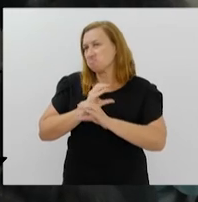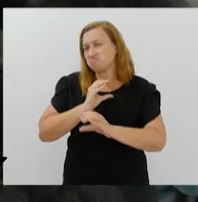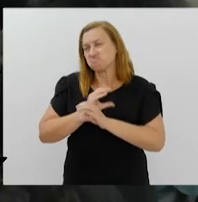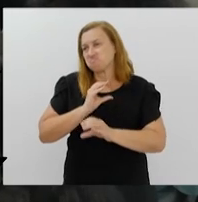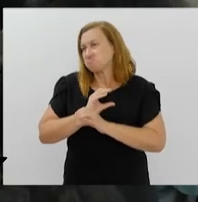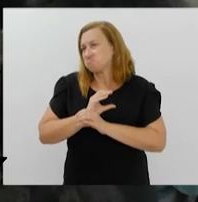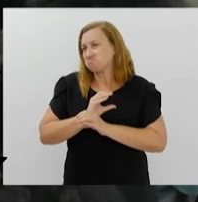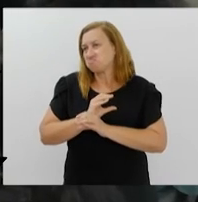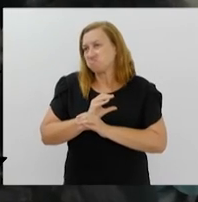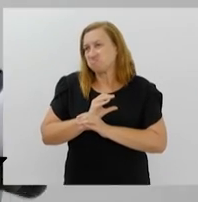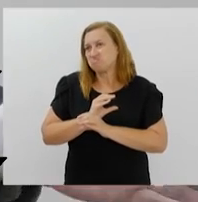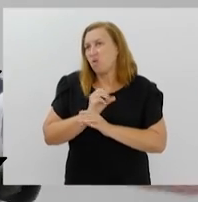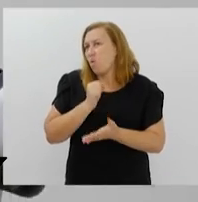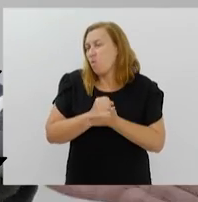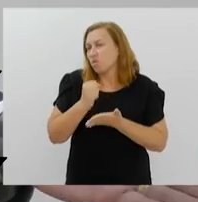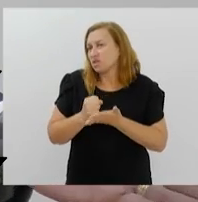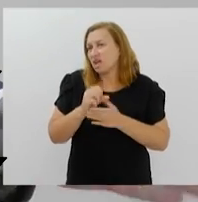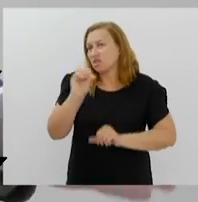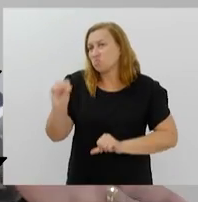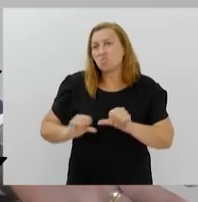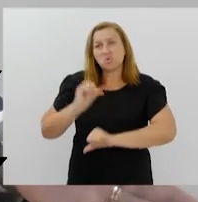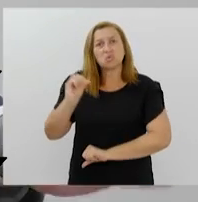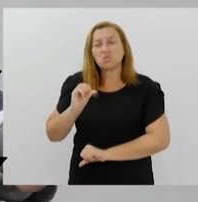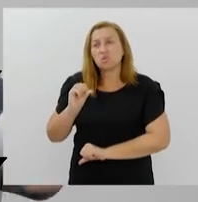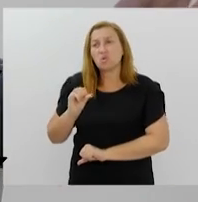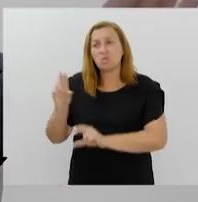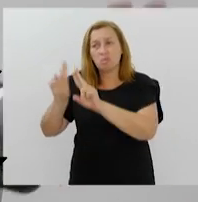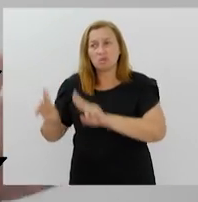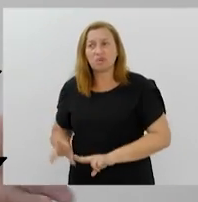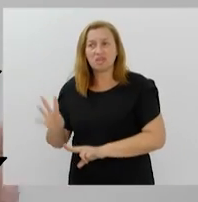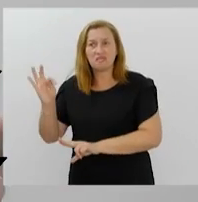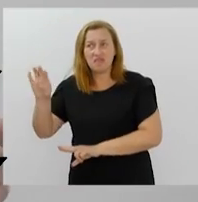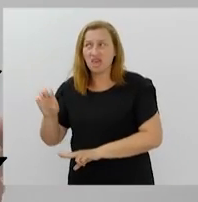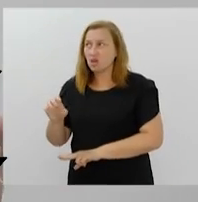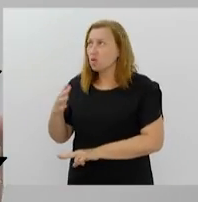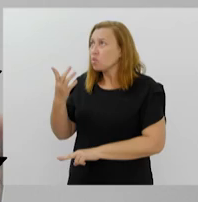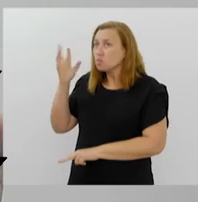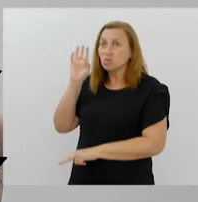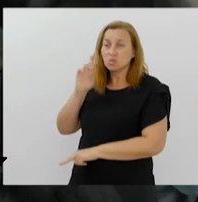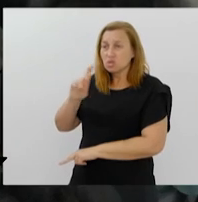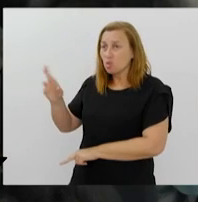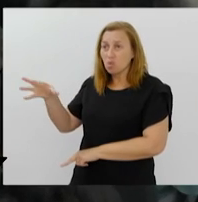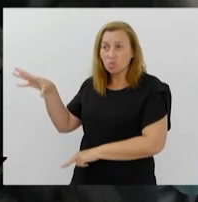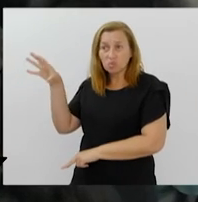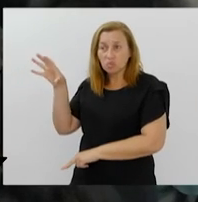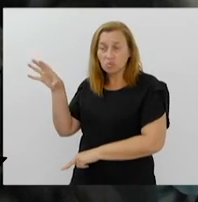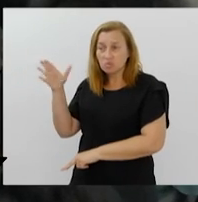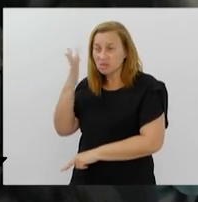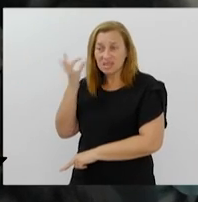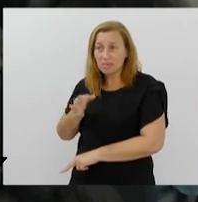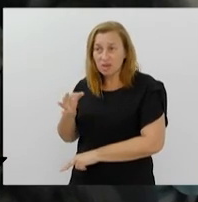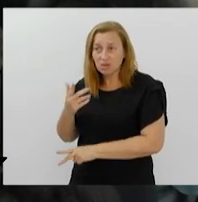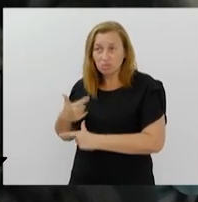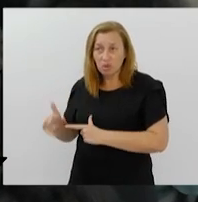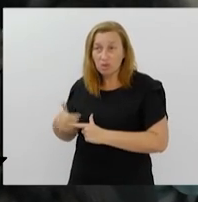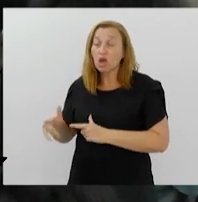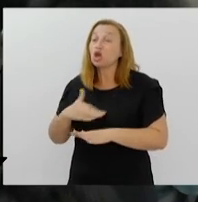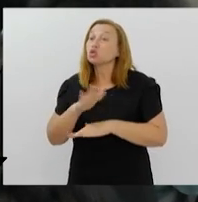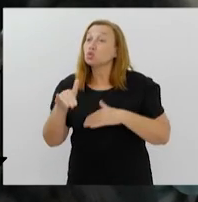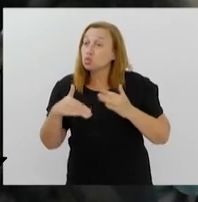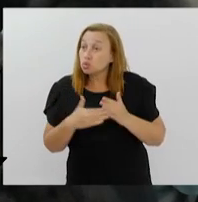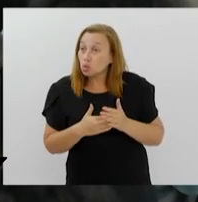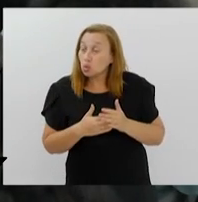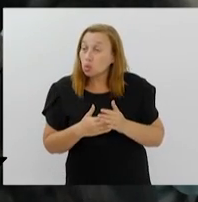comunicação que o contrato migrou da Unimed Rio para Unimed Fer Senhor nunca tinha ouvido falar desse problema todos os casos eventualmente